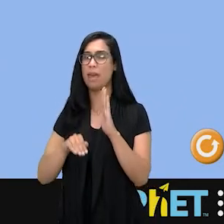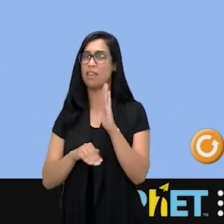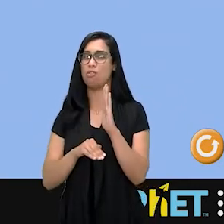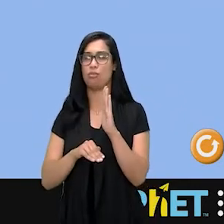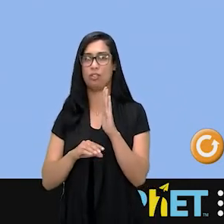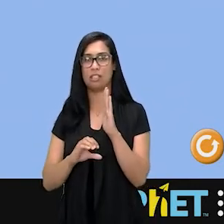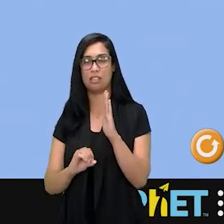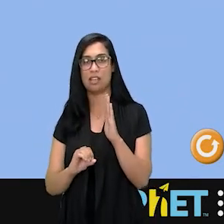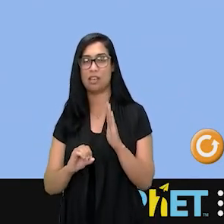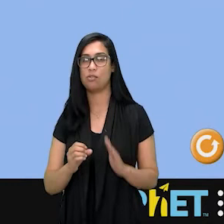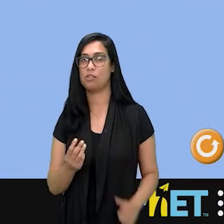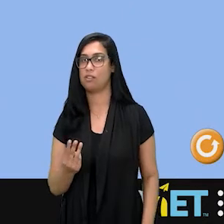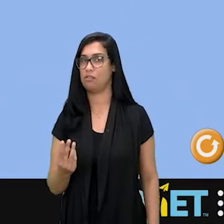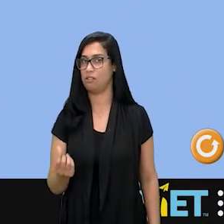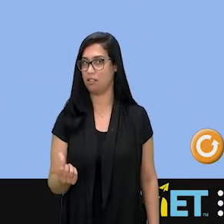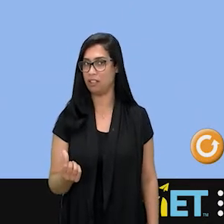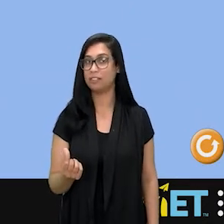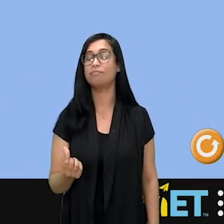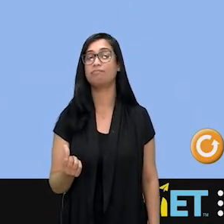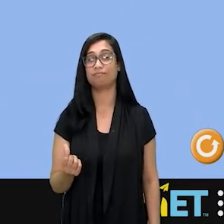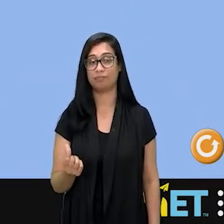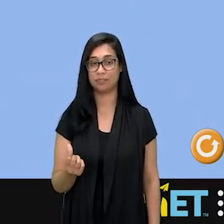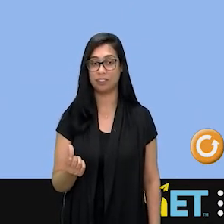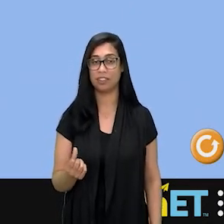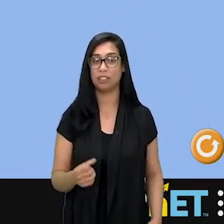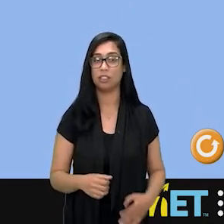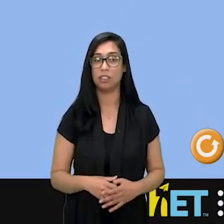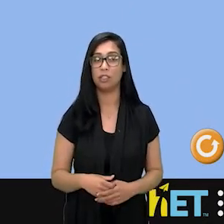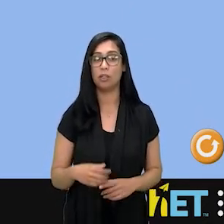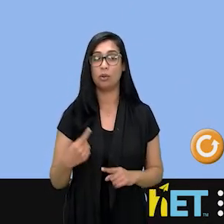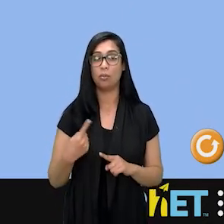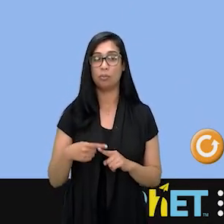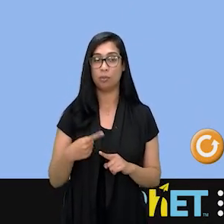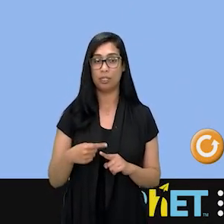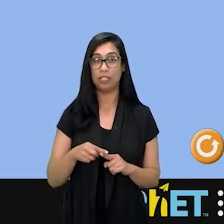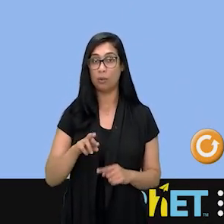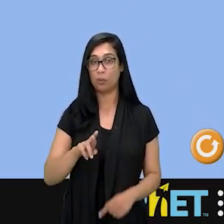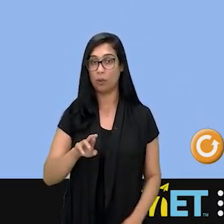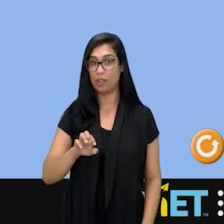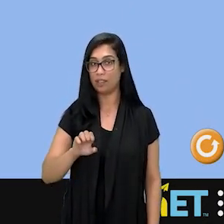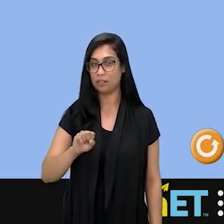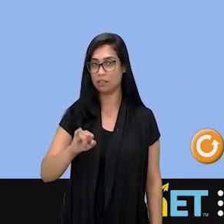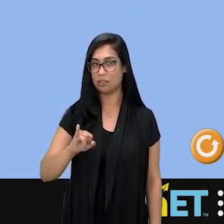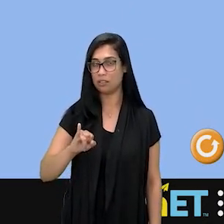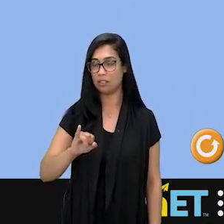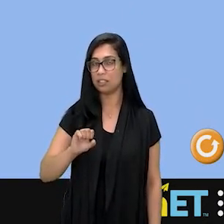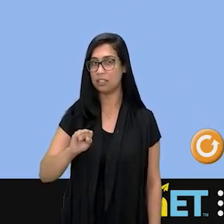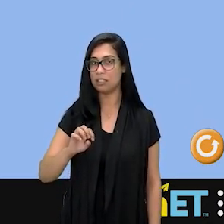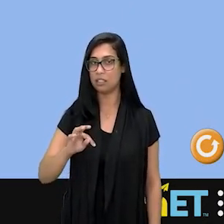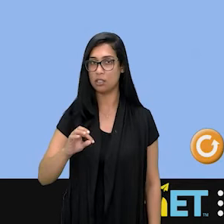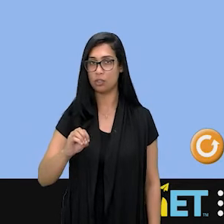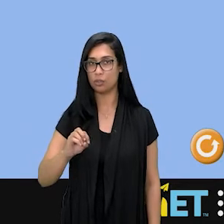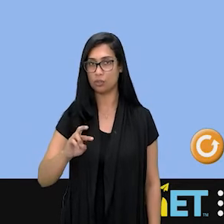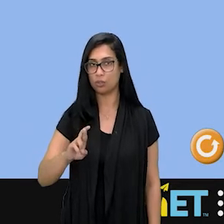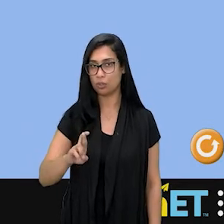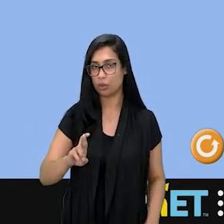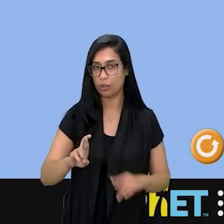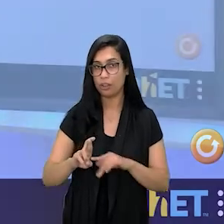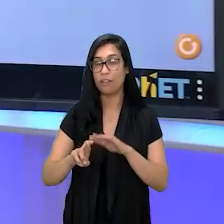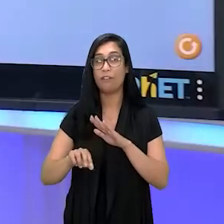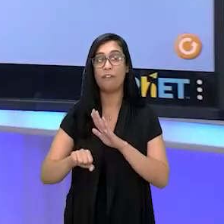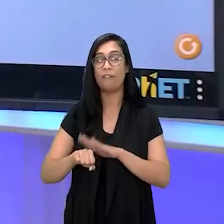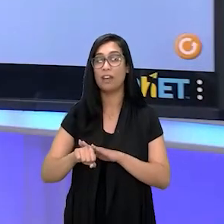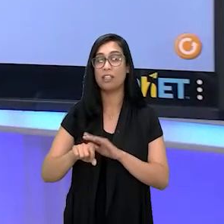Significa que um resistor, ele tá aqui para causar, neste caso, né, quando a gente liga em série, para causar aí